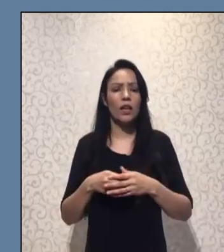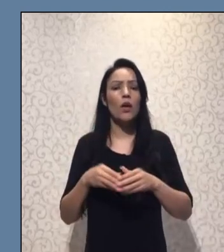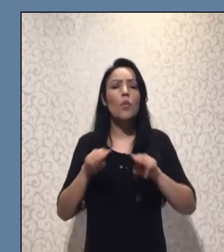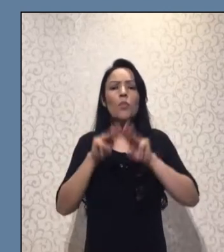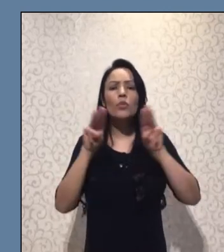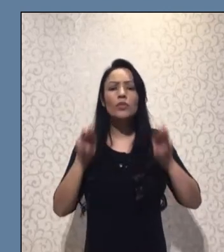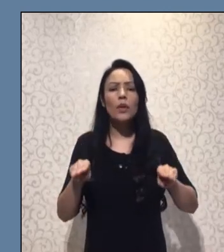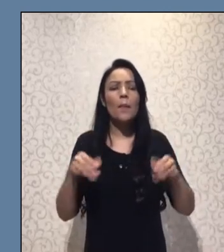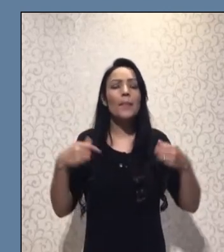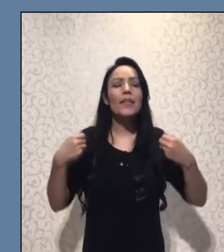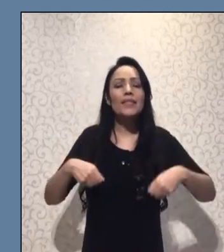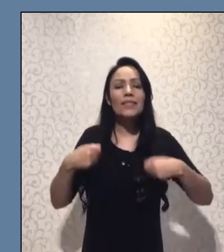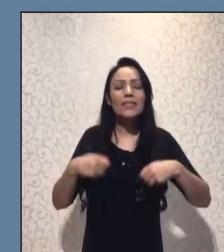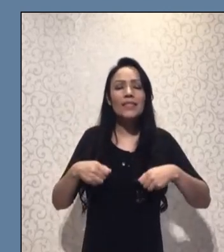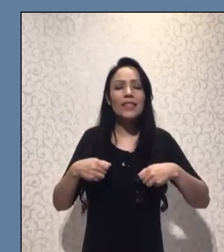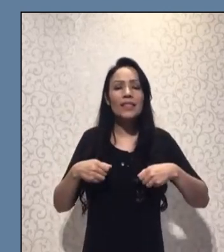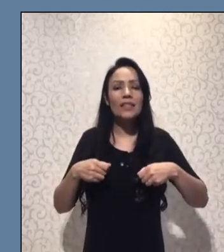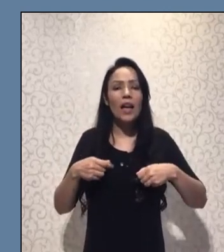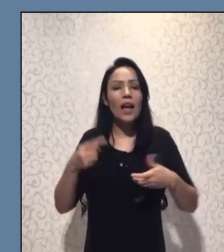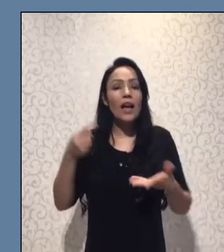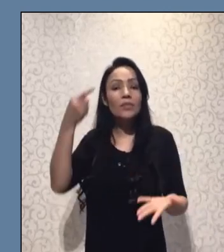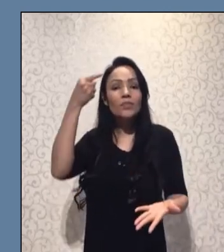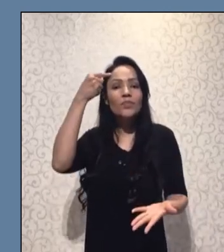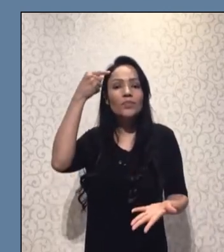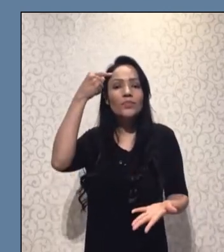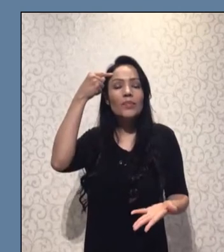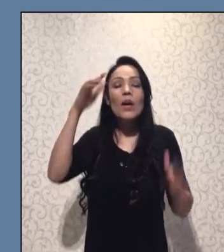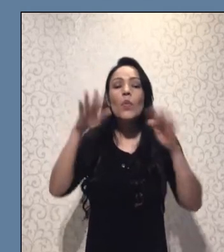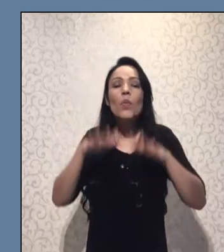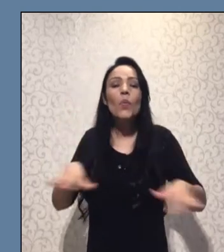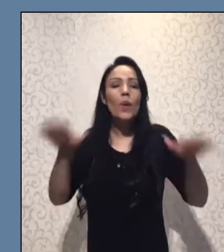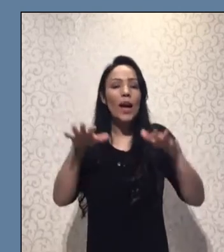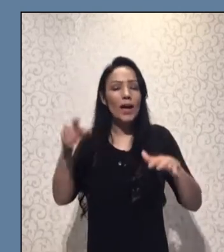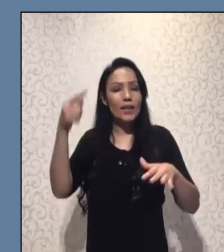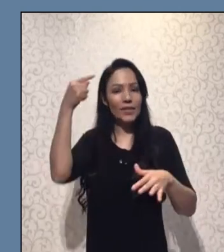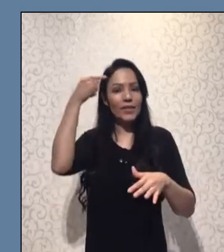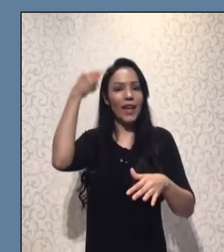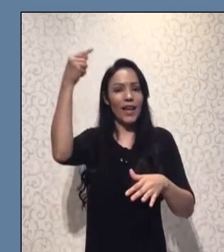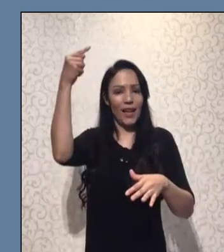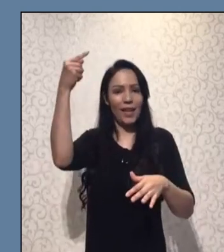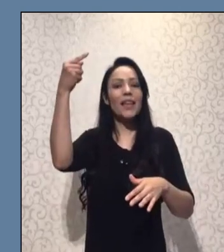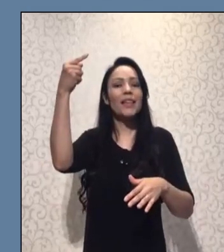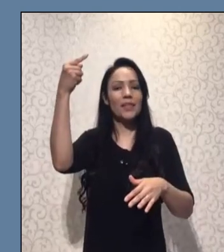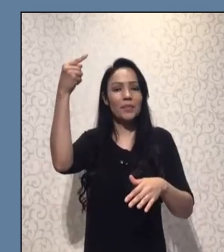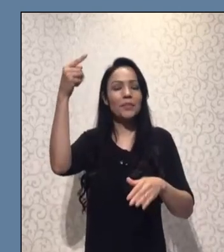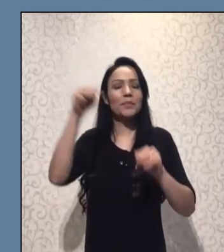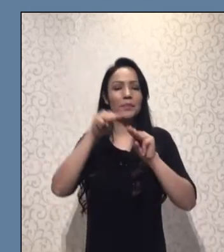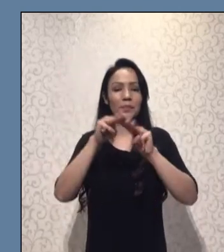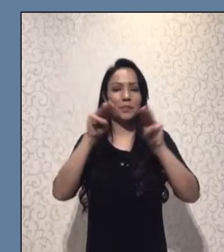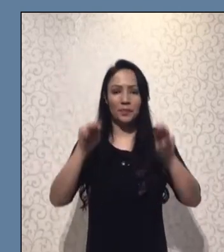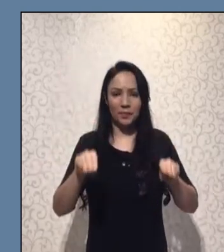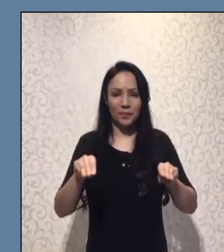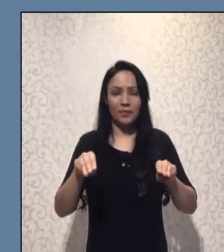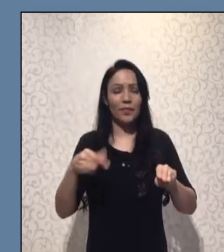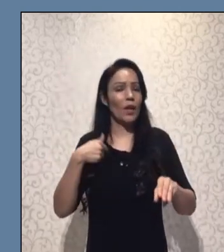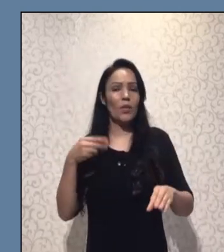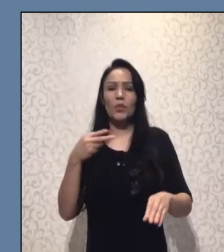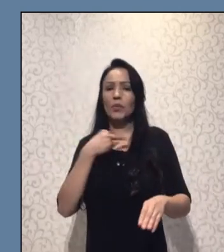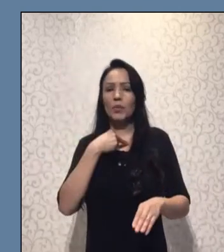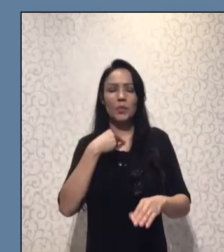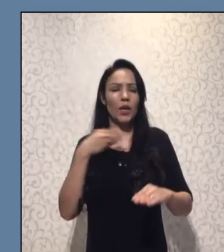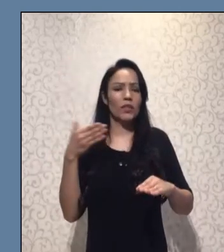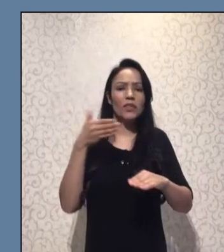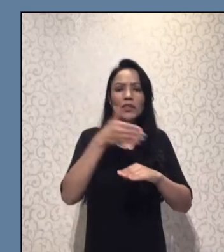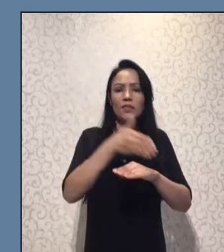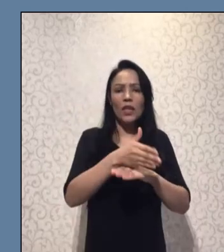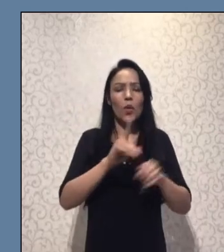permanecerem na cabeça das pessoas. Entendeu? Porque hoje você não pode ir um mês, você não pode ir dois meses, você não pode ir